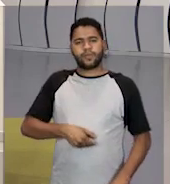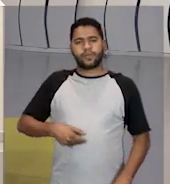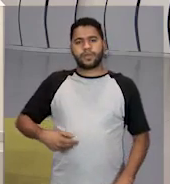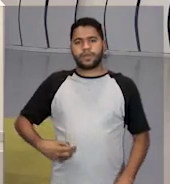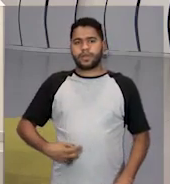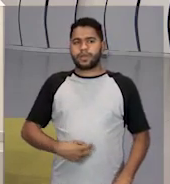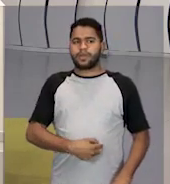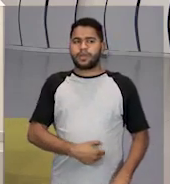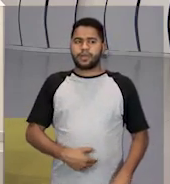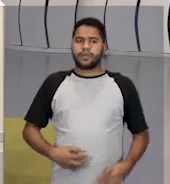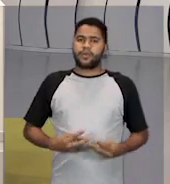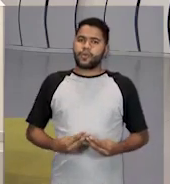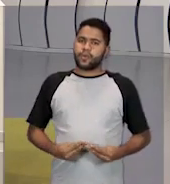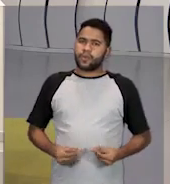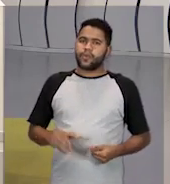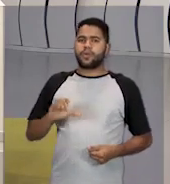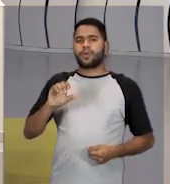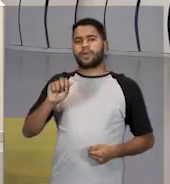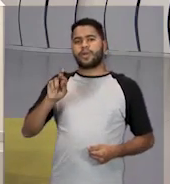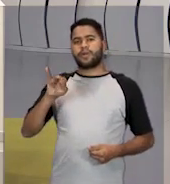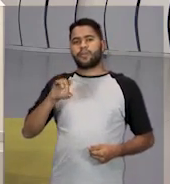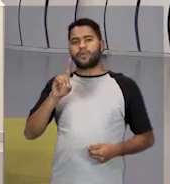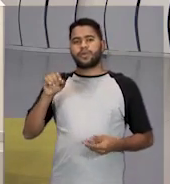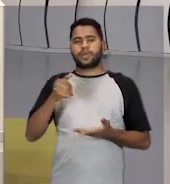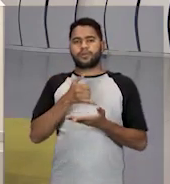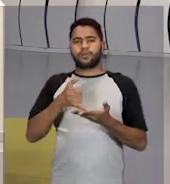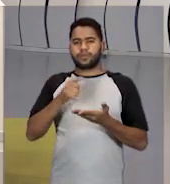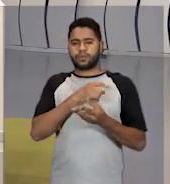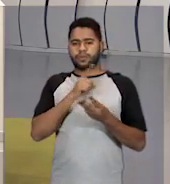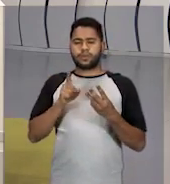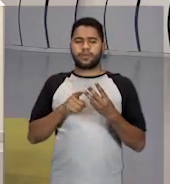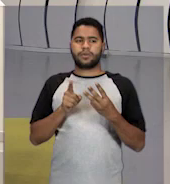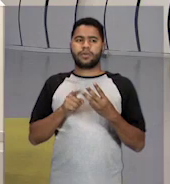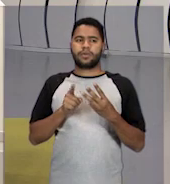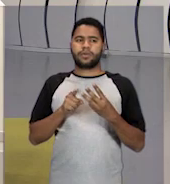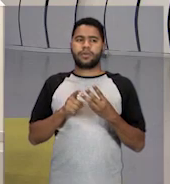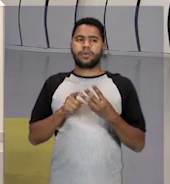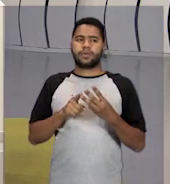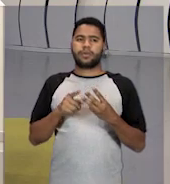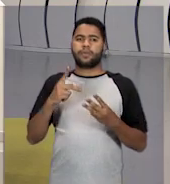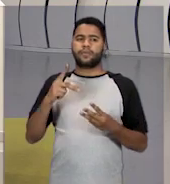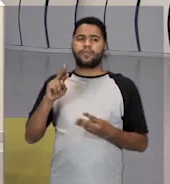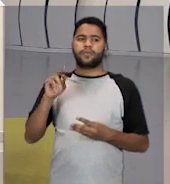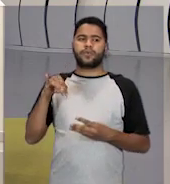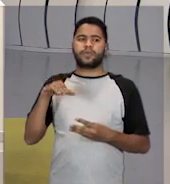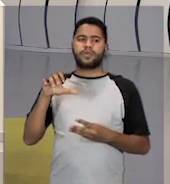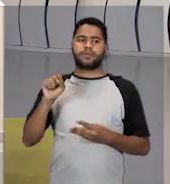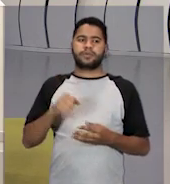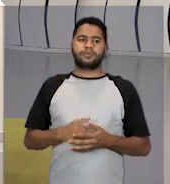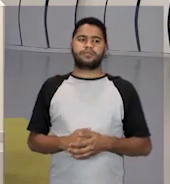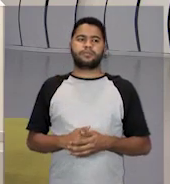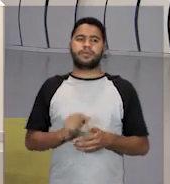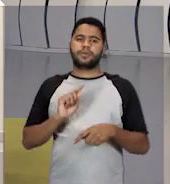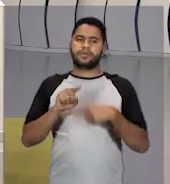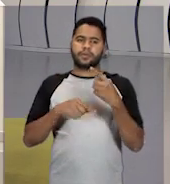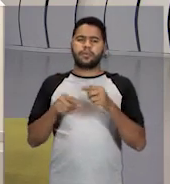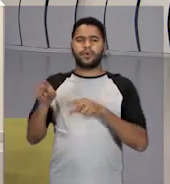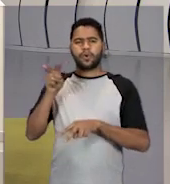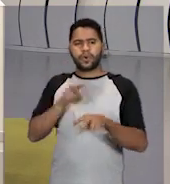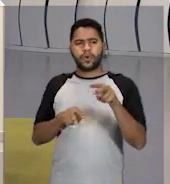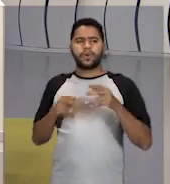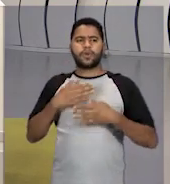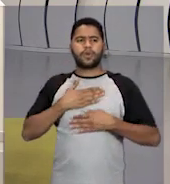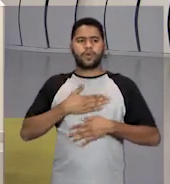intestino digere carboidrato, lipídio e também, né, as proteínas, tá? Depois vocês olham com calma